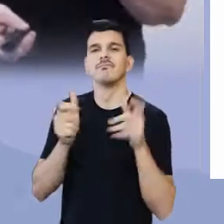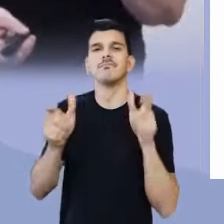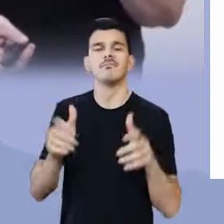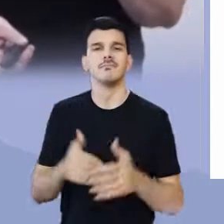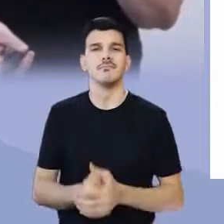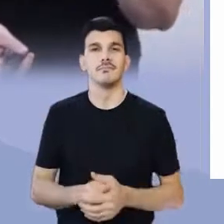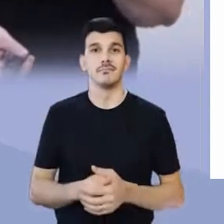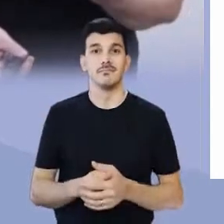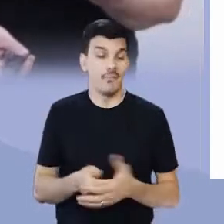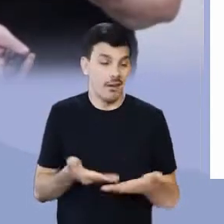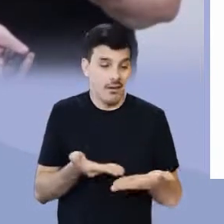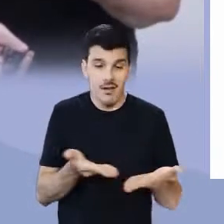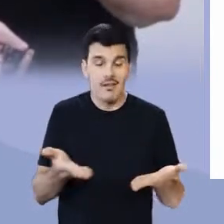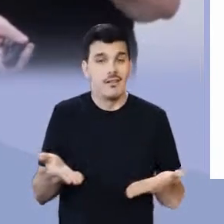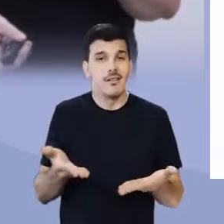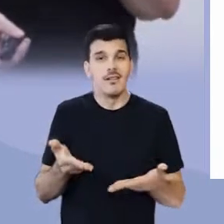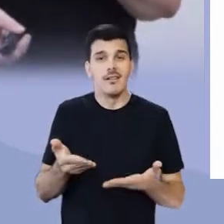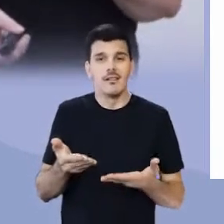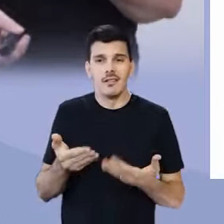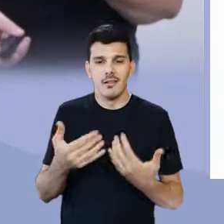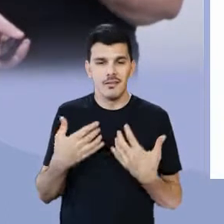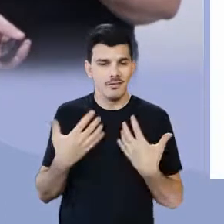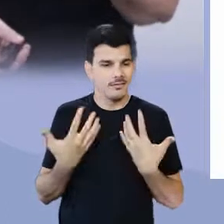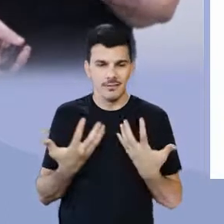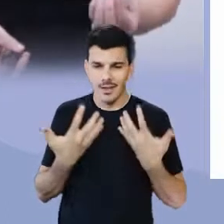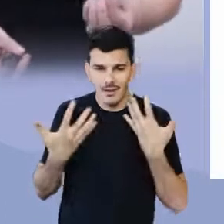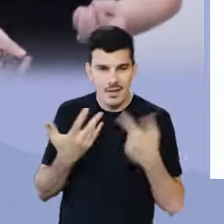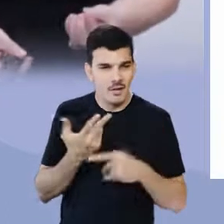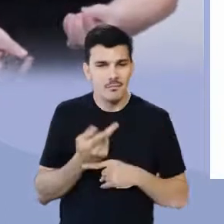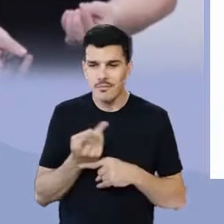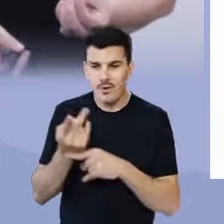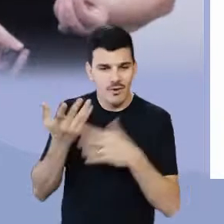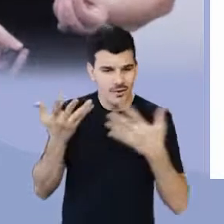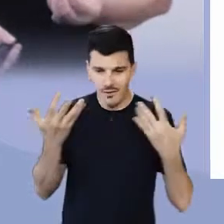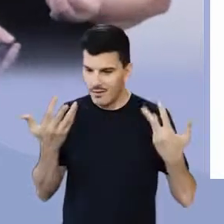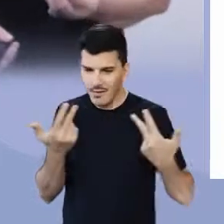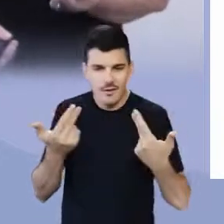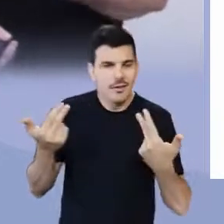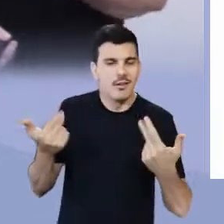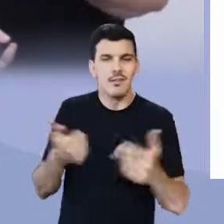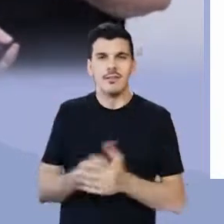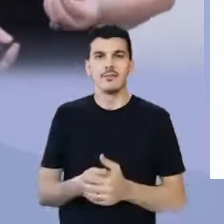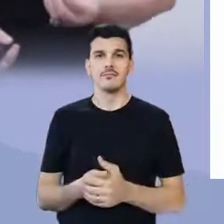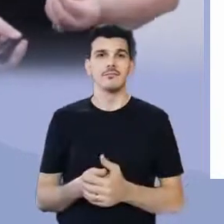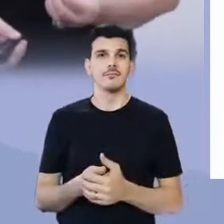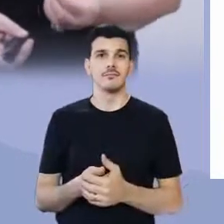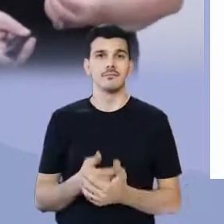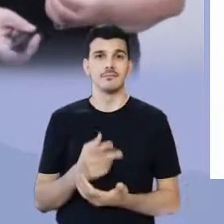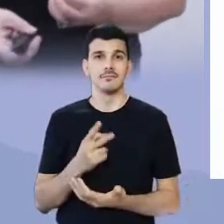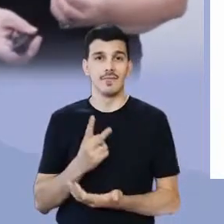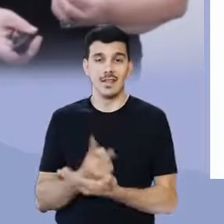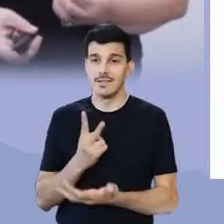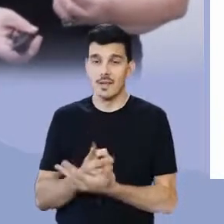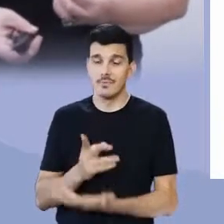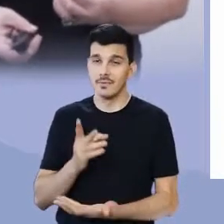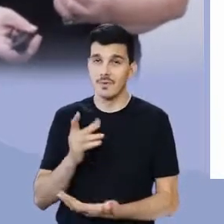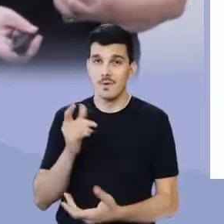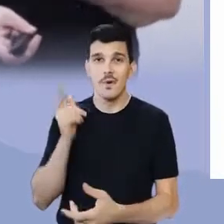Enquanto eles mesmos se lançaram à procura de tesouros, nem sempre reais.